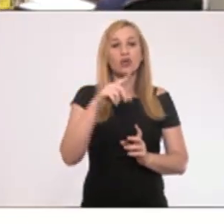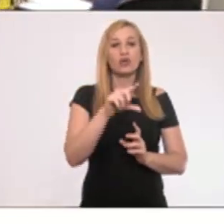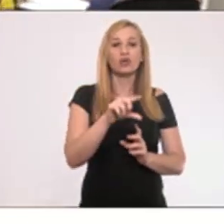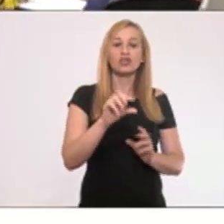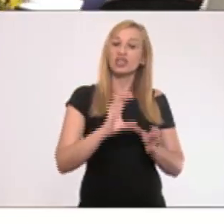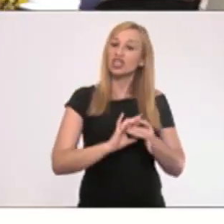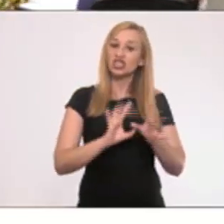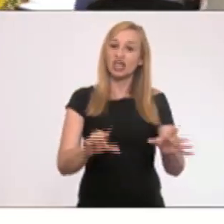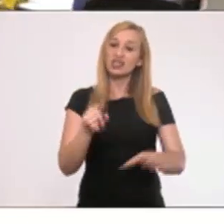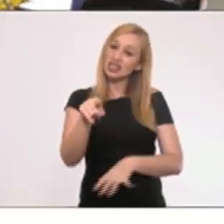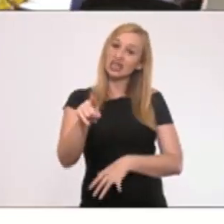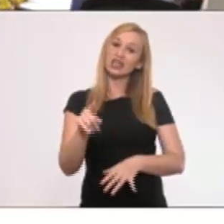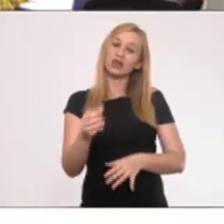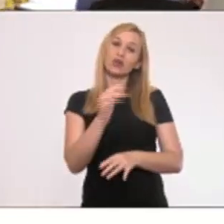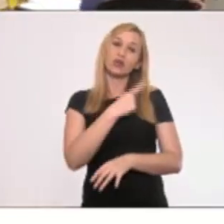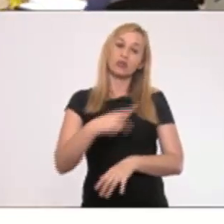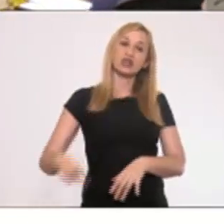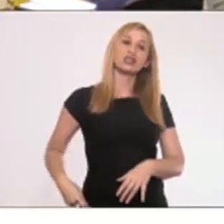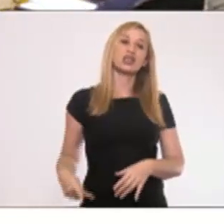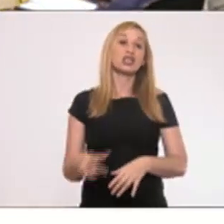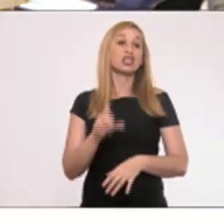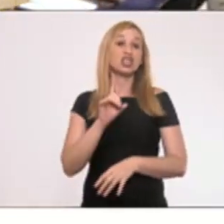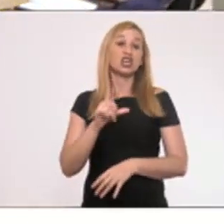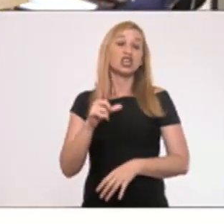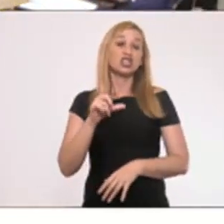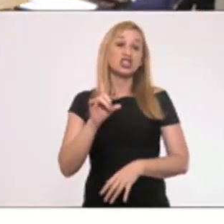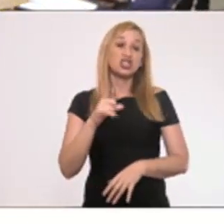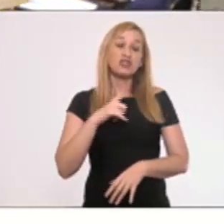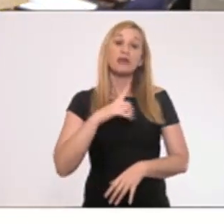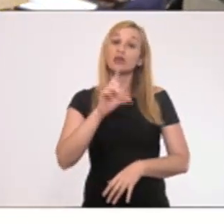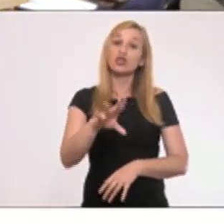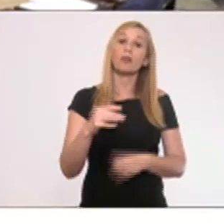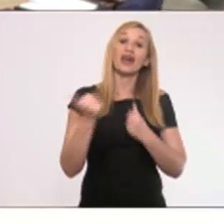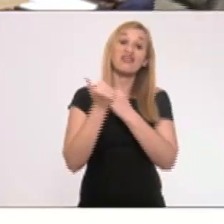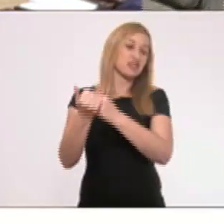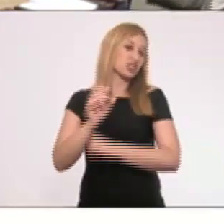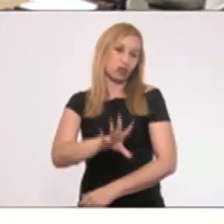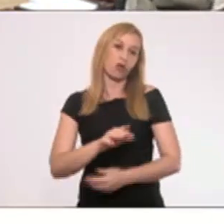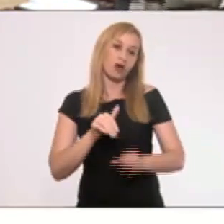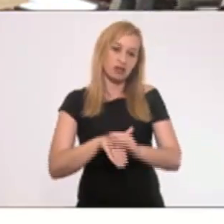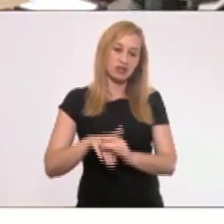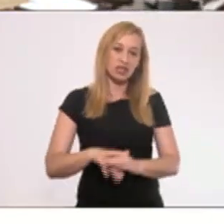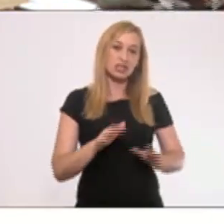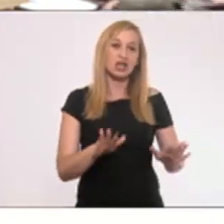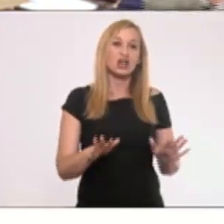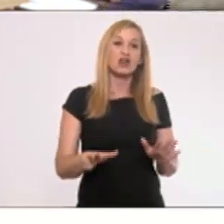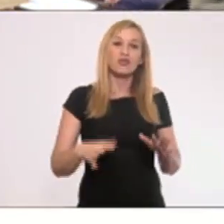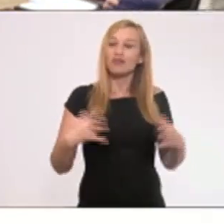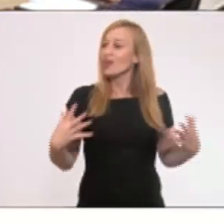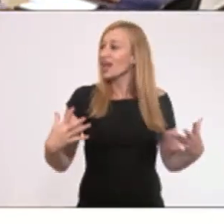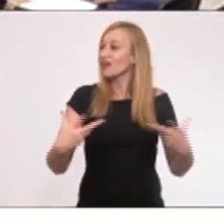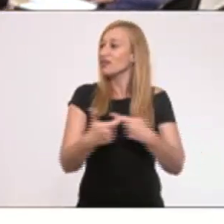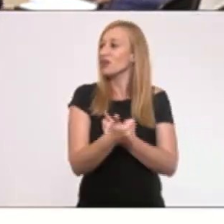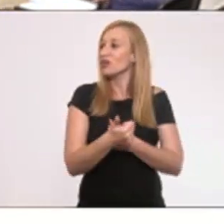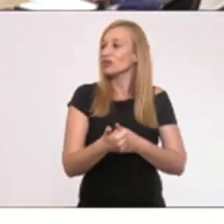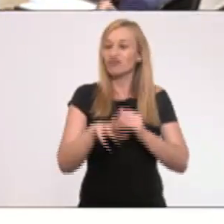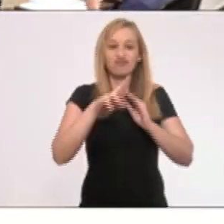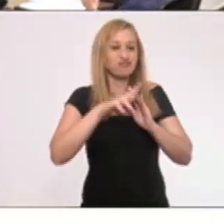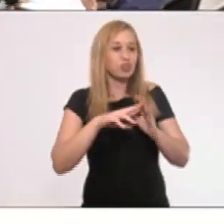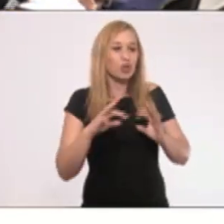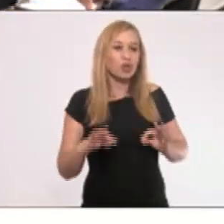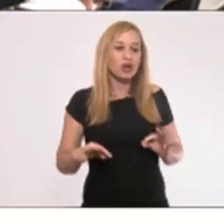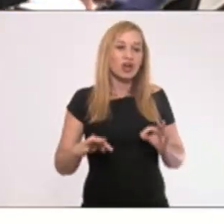da casa e tivemos eleição para vice-presidente à época. Tamanha era a maneira reta, correta